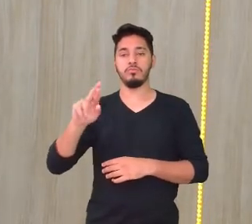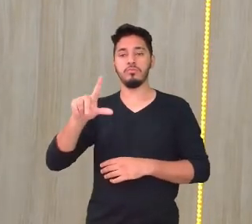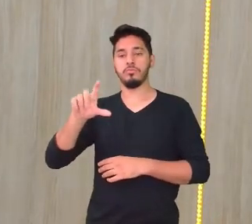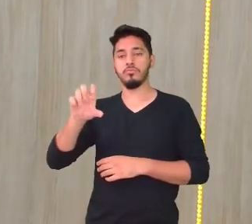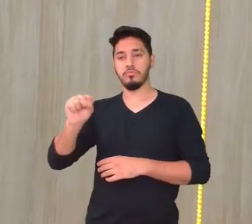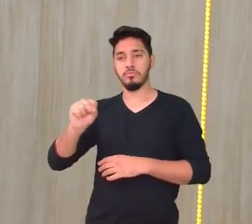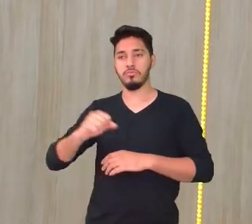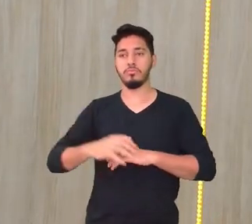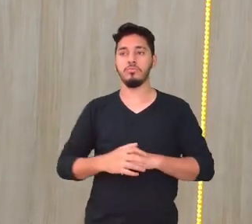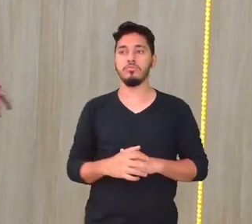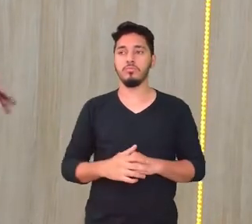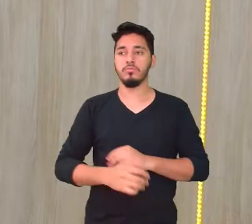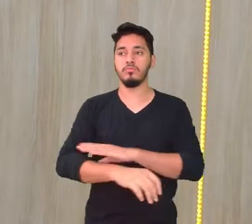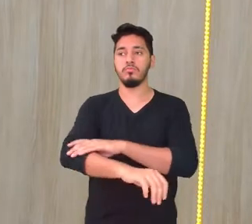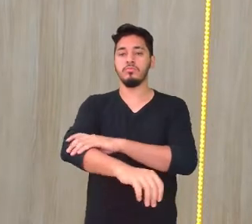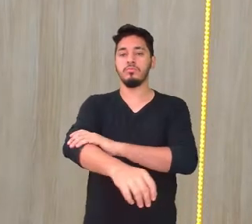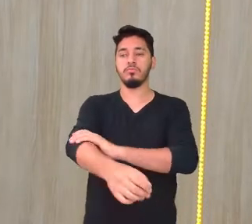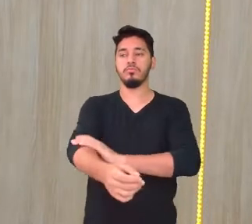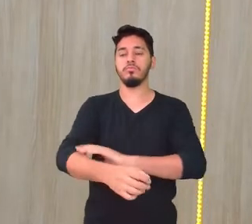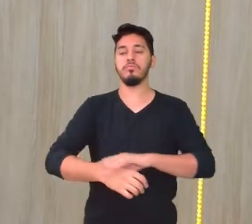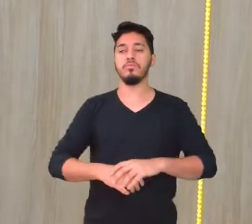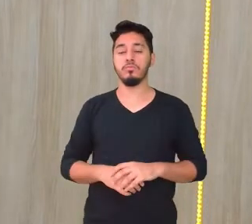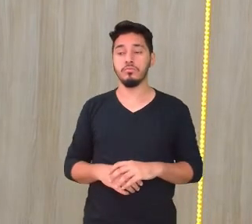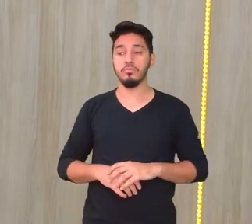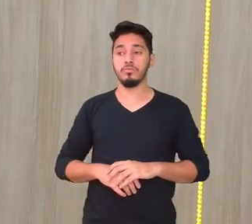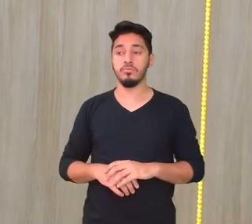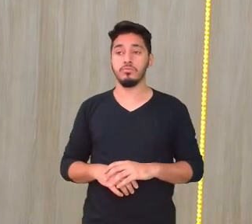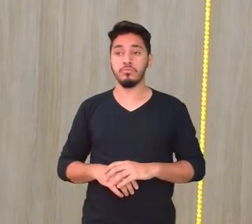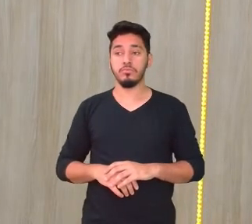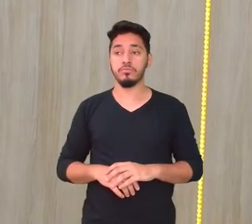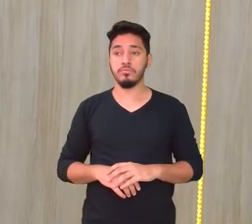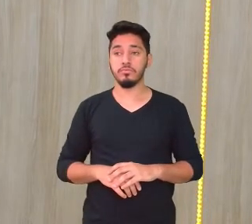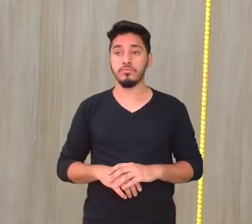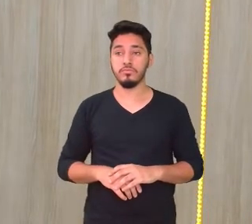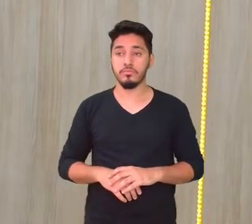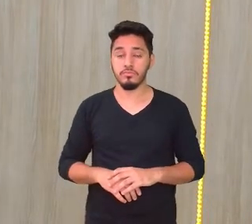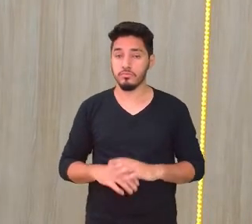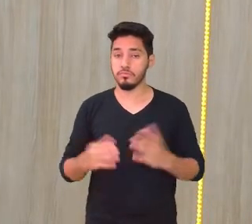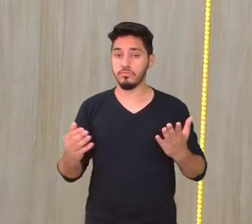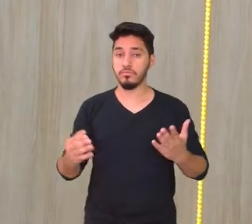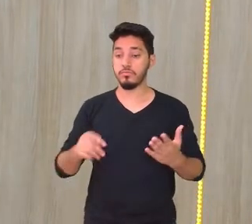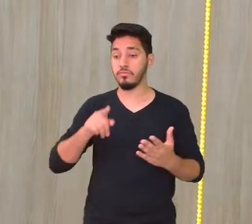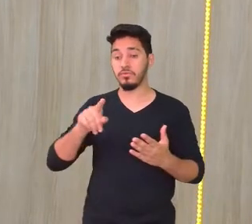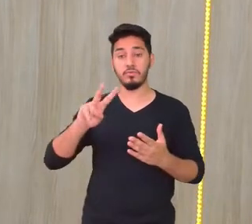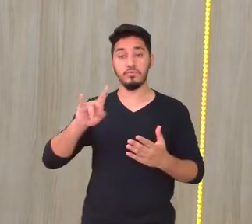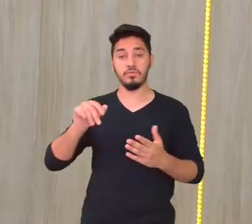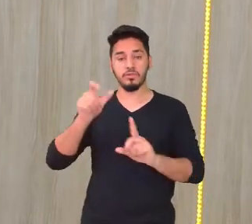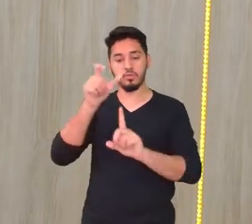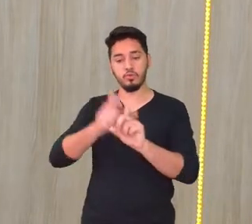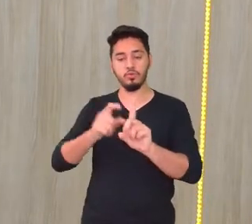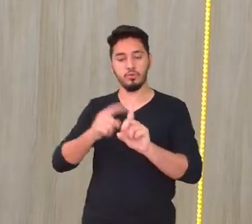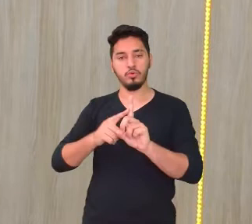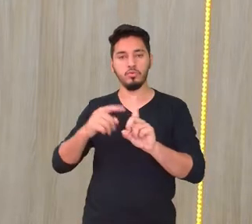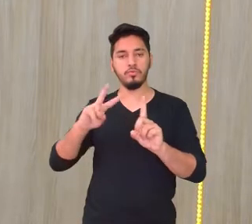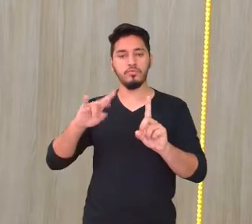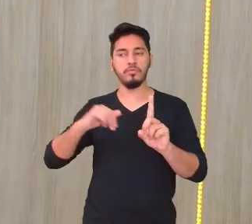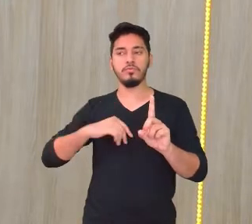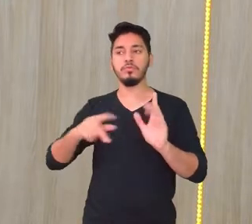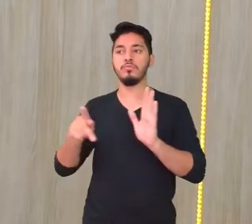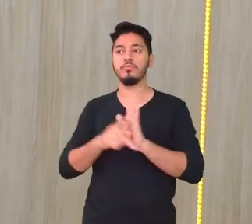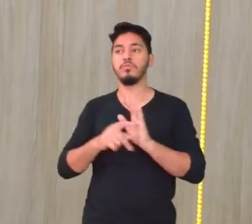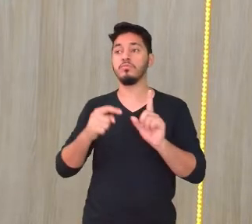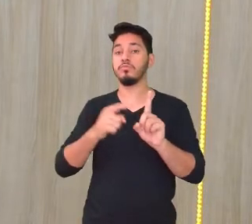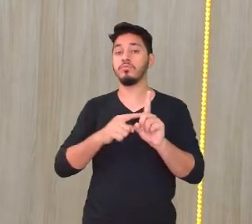De Gaulle. Isso, de Gaulle. E nesse sentido, ele que mais na frente, né, ele se torna uma